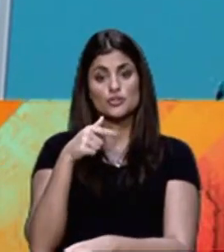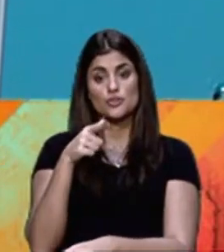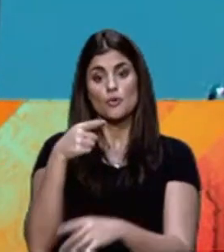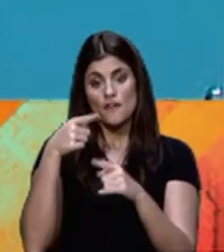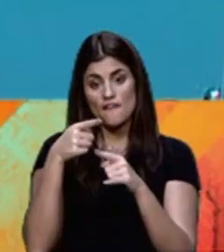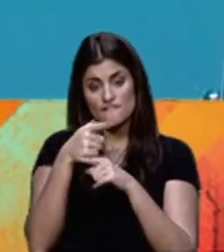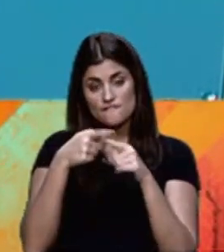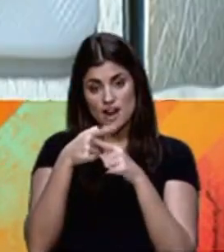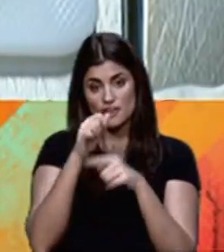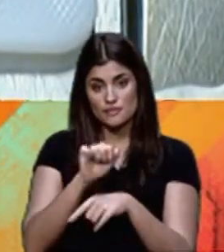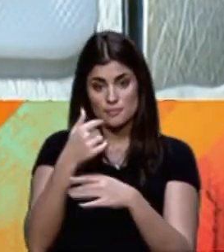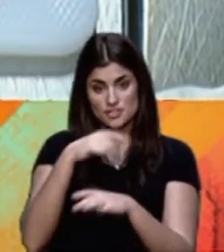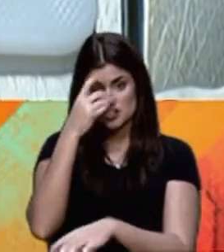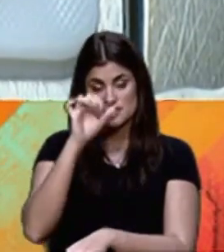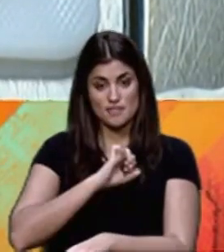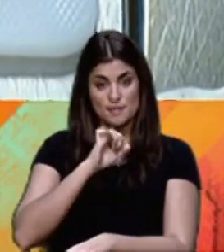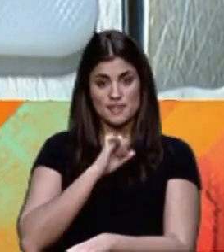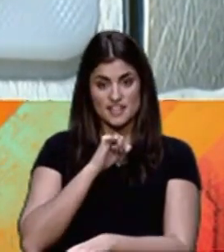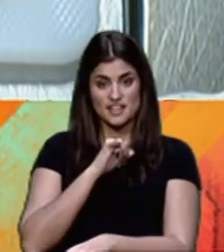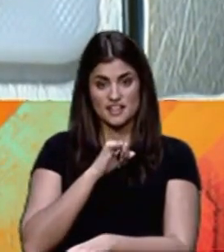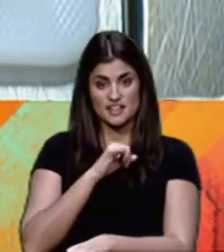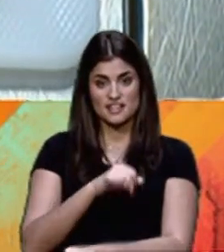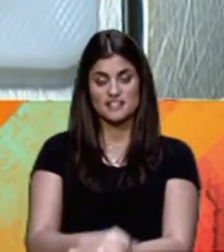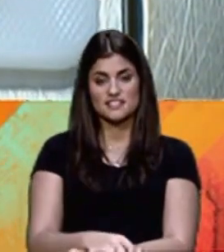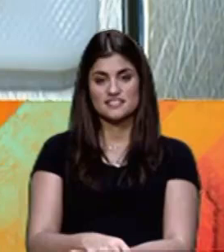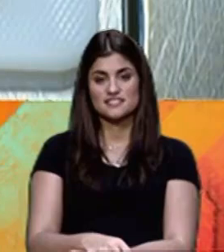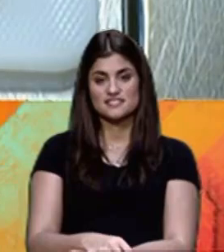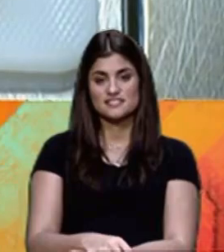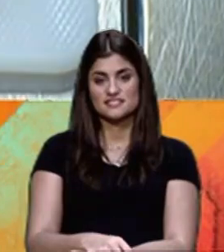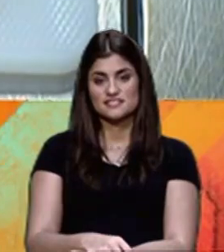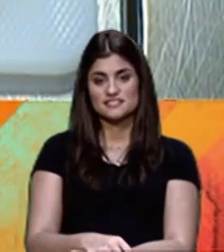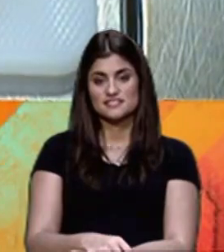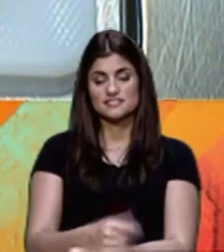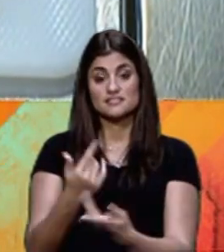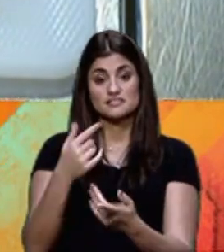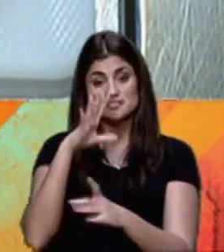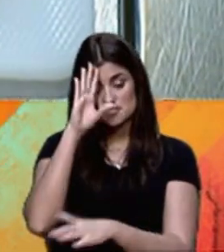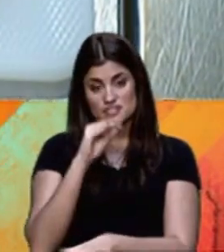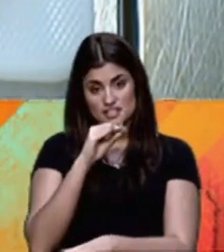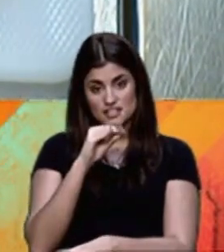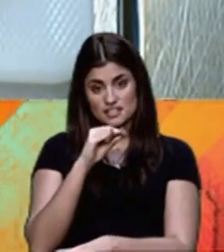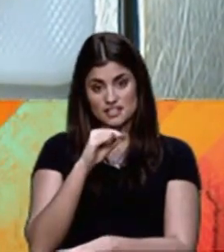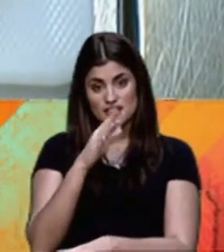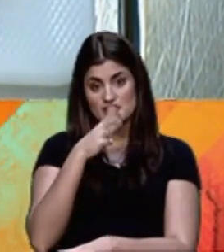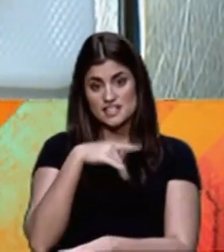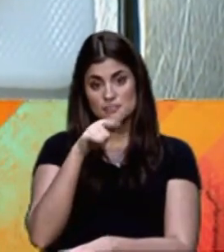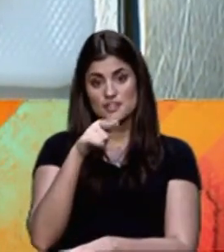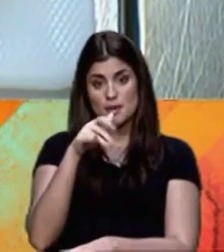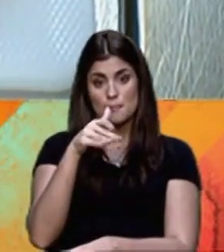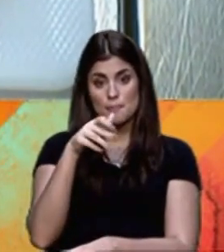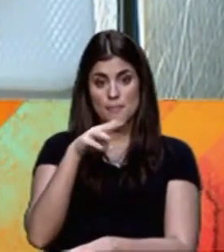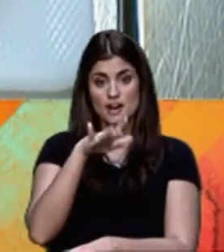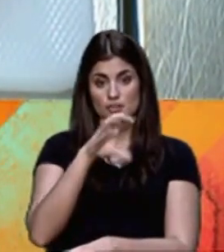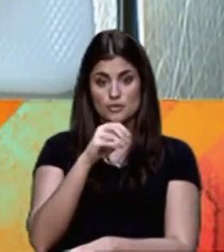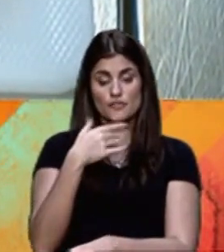faca, mas eu esqueci da minha. É assinada? Não sei, não, mas sei. A Paula é que me disse que era do Marco e eu